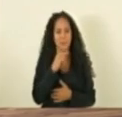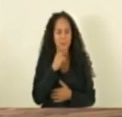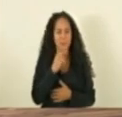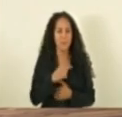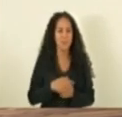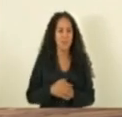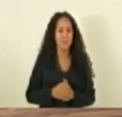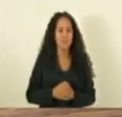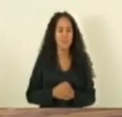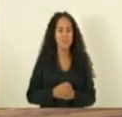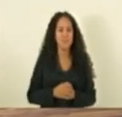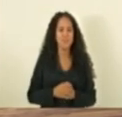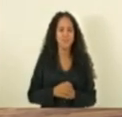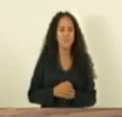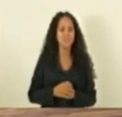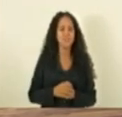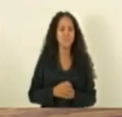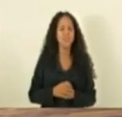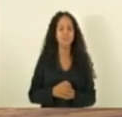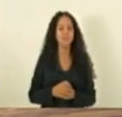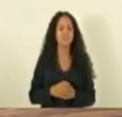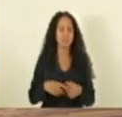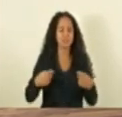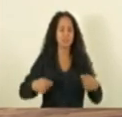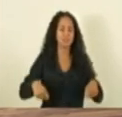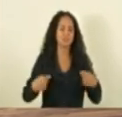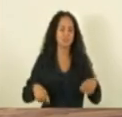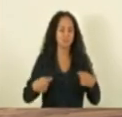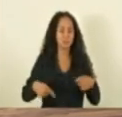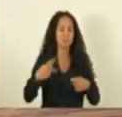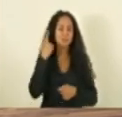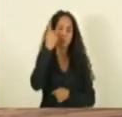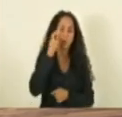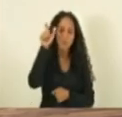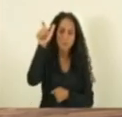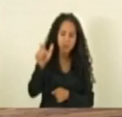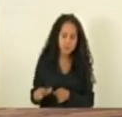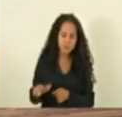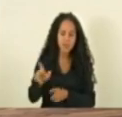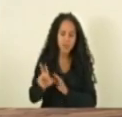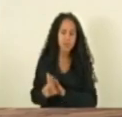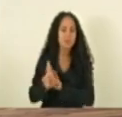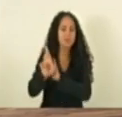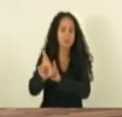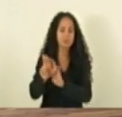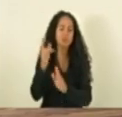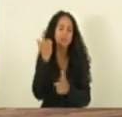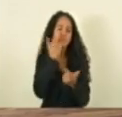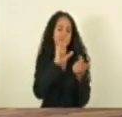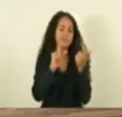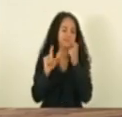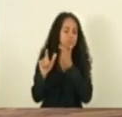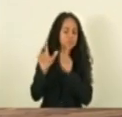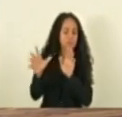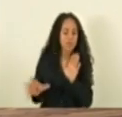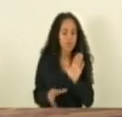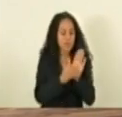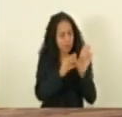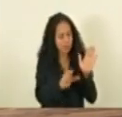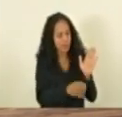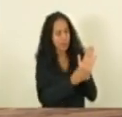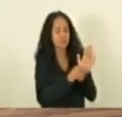Não fazem. E aí precisa de que o parlamentar possa enxergar, colocar a emenda